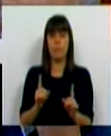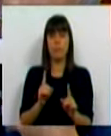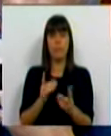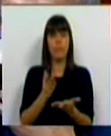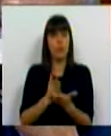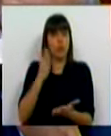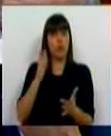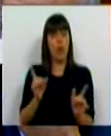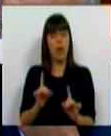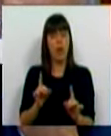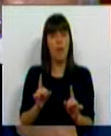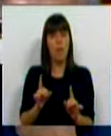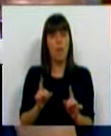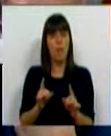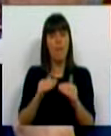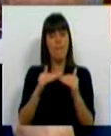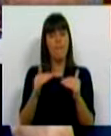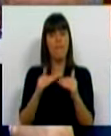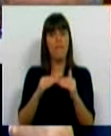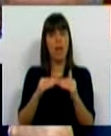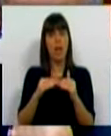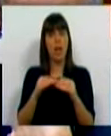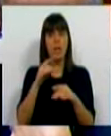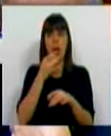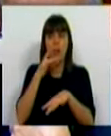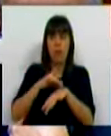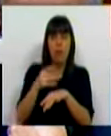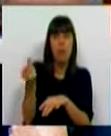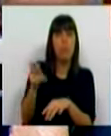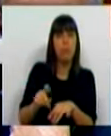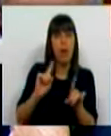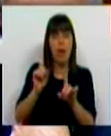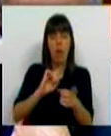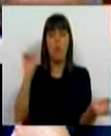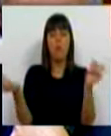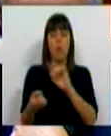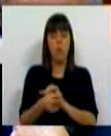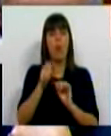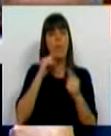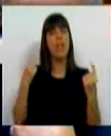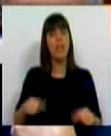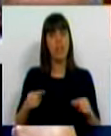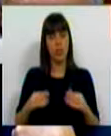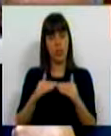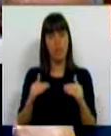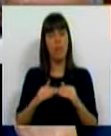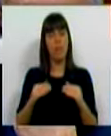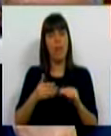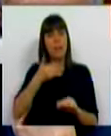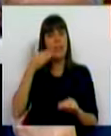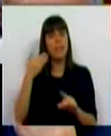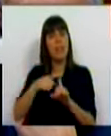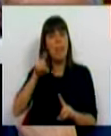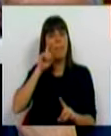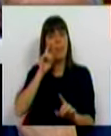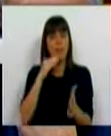não surja exclusivamente na fase da patologia, mas, pelo contrário, possa existir numa fase